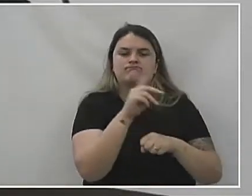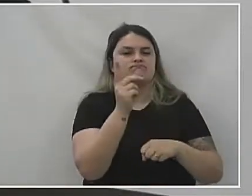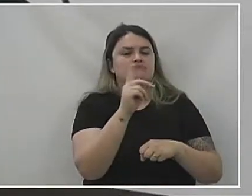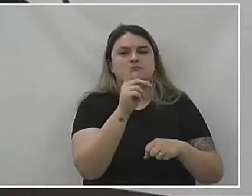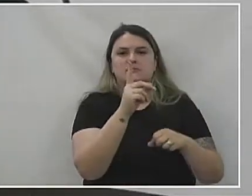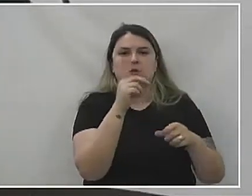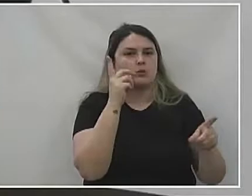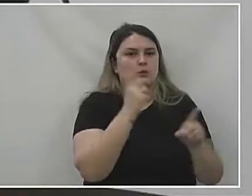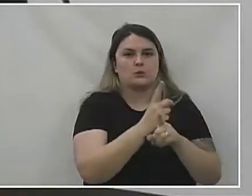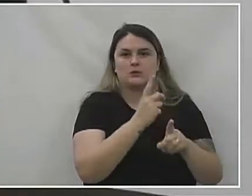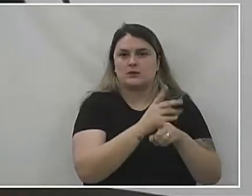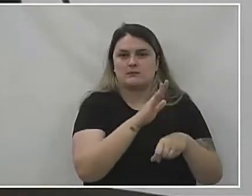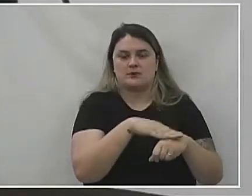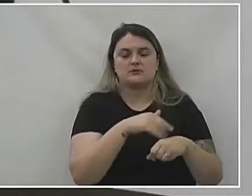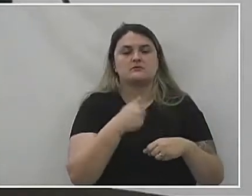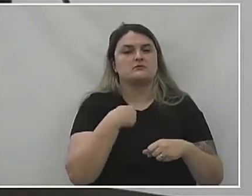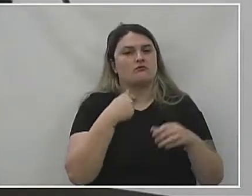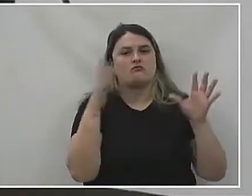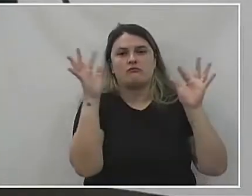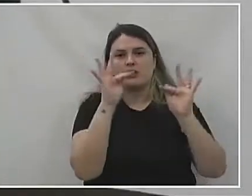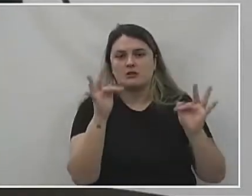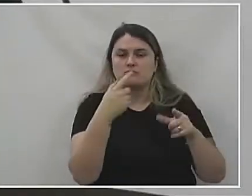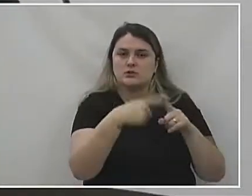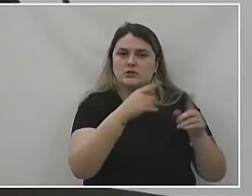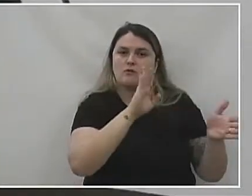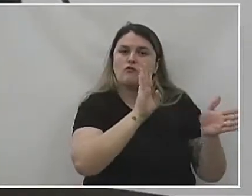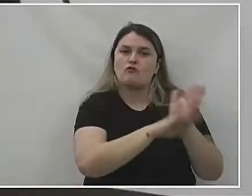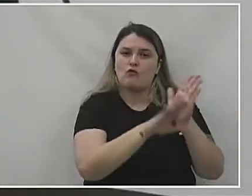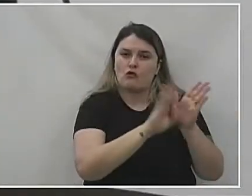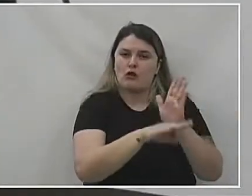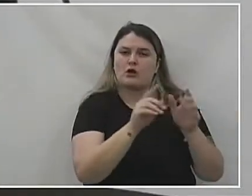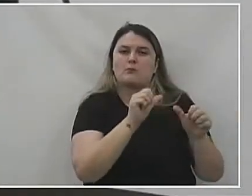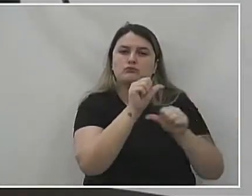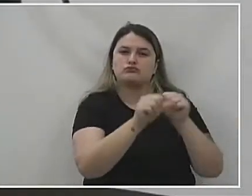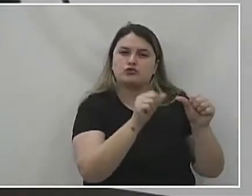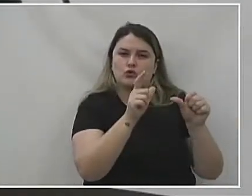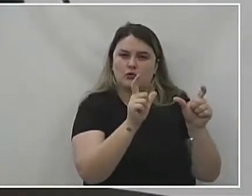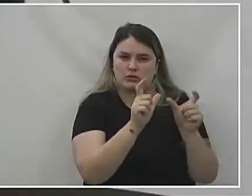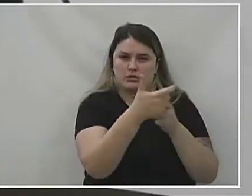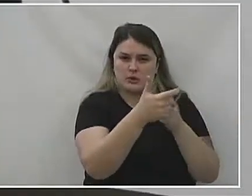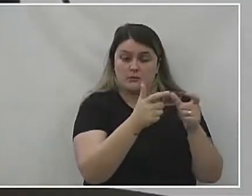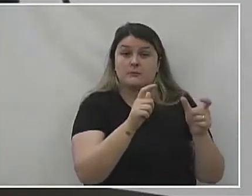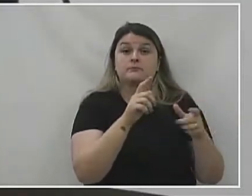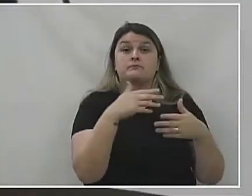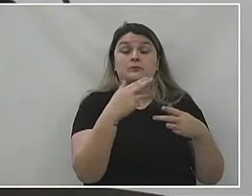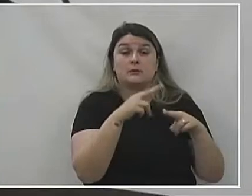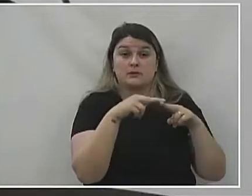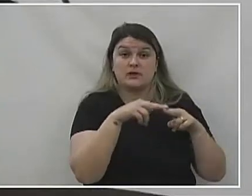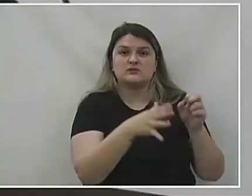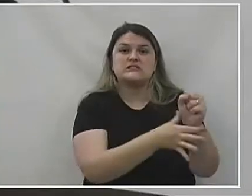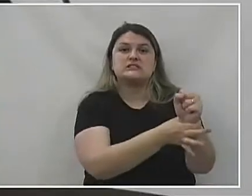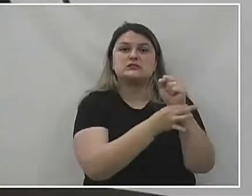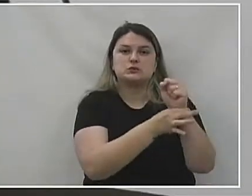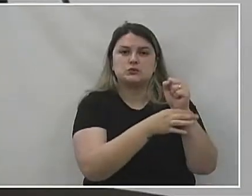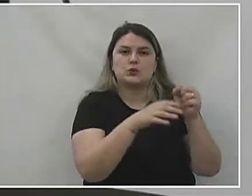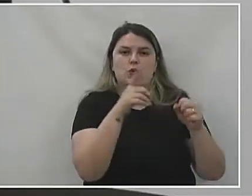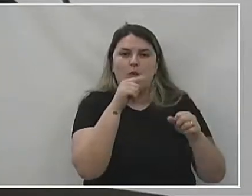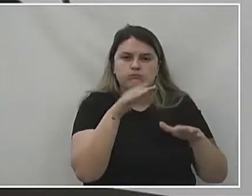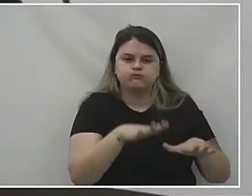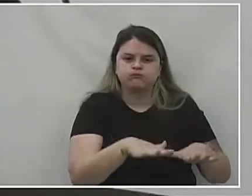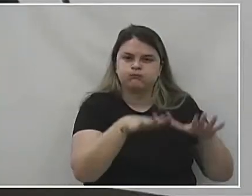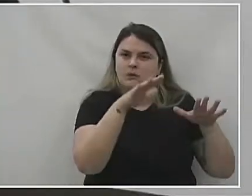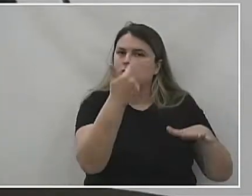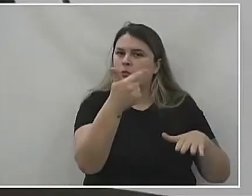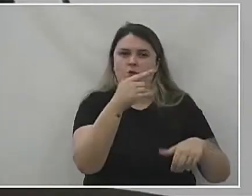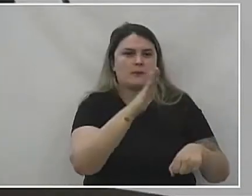não encontrei mais estamos então fico muito feliz porque ouvi essas alterações tá com relação ao seguro em gente não tem